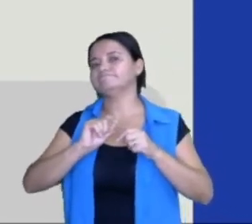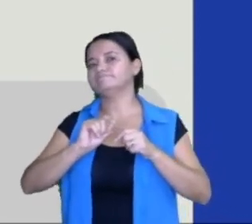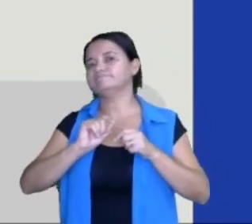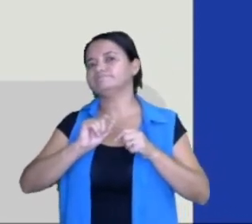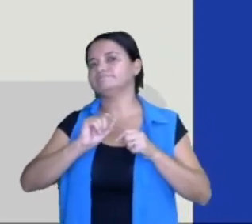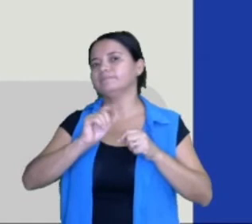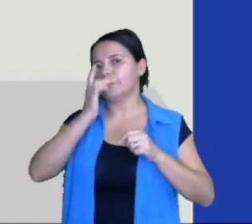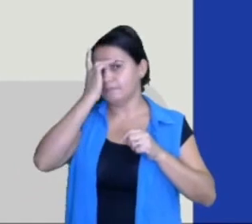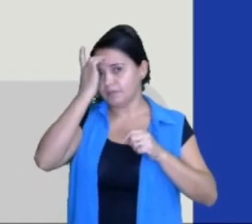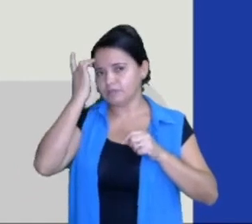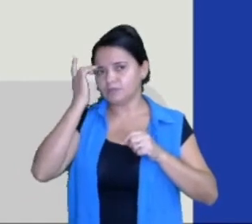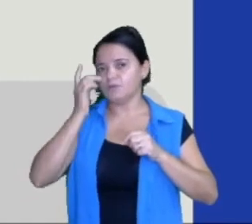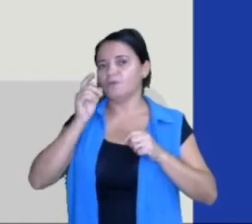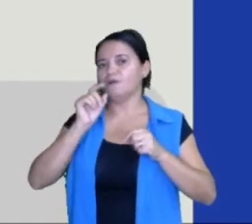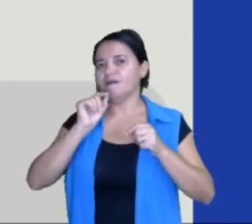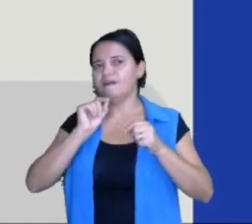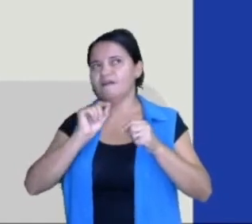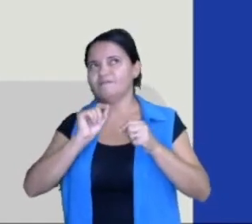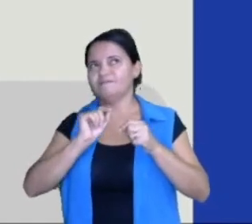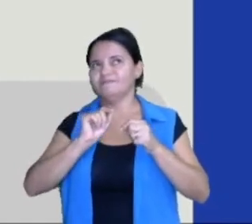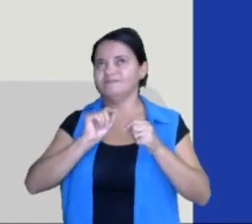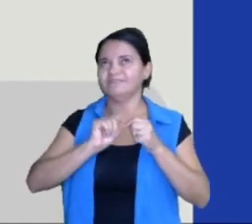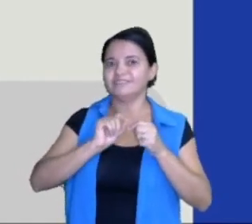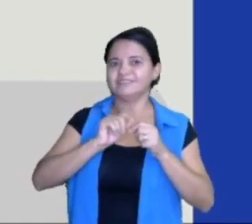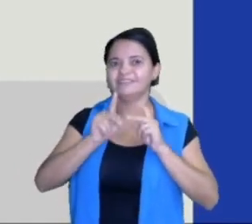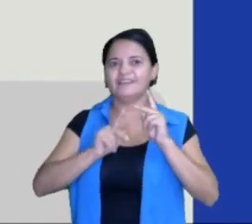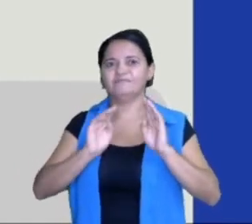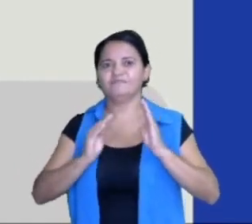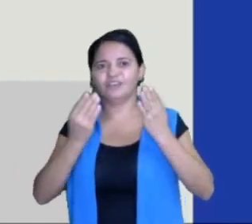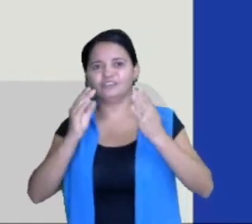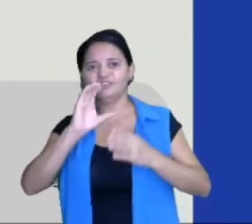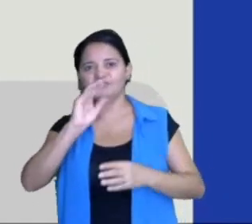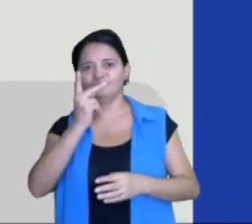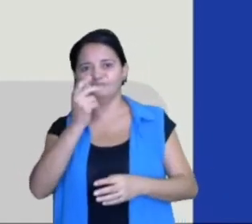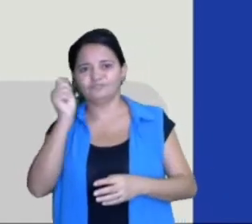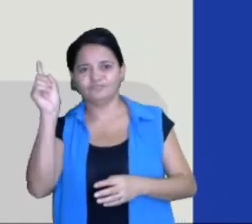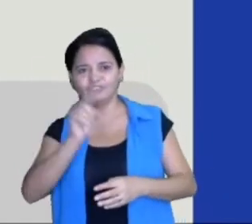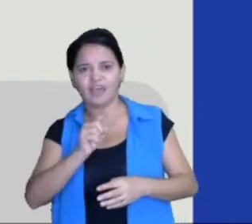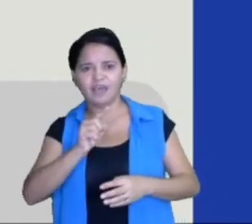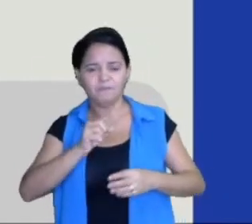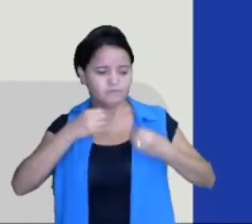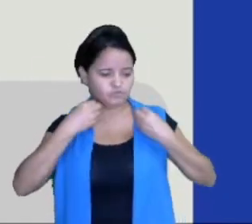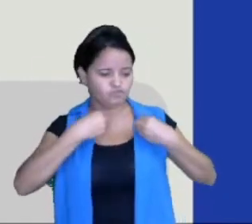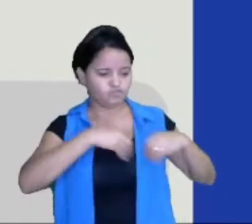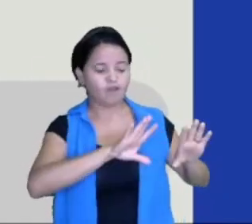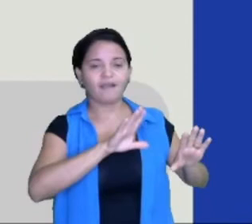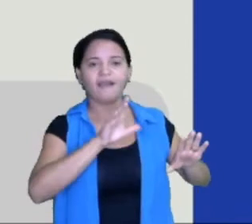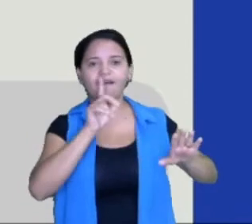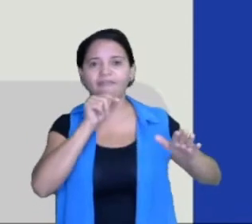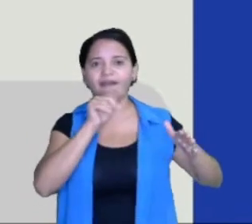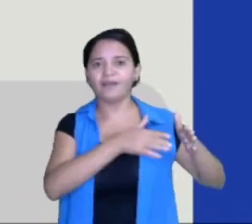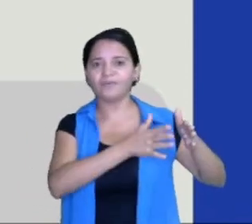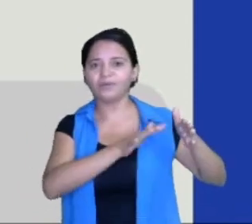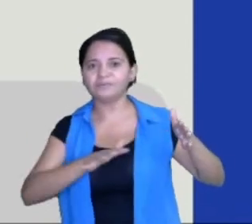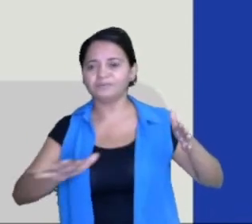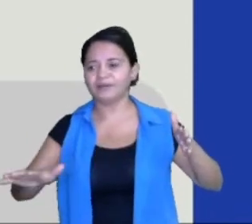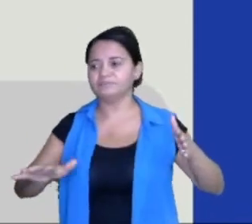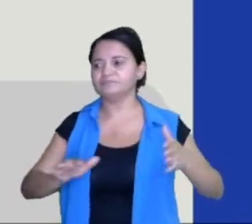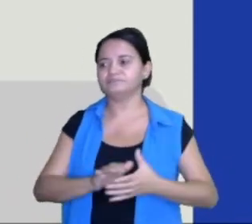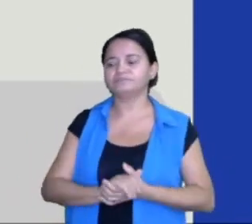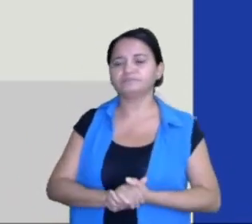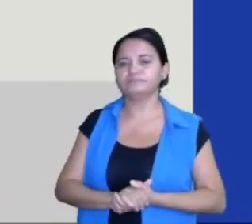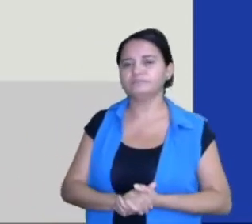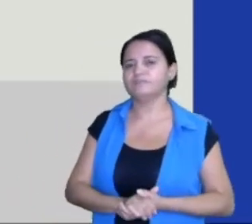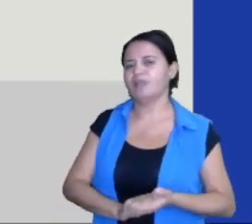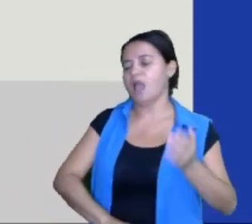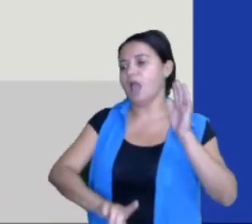o Boston Tea Party, a festa do chá de Boston, né? Jogando chá no mar. E as leis intoleráveis